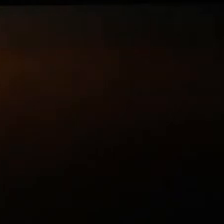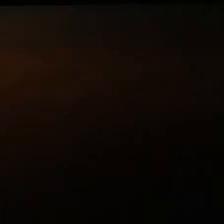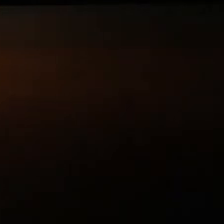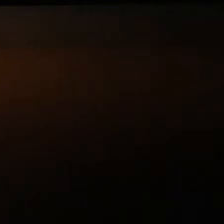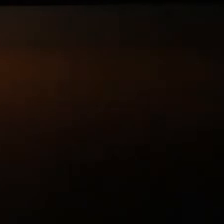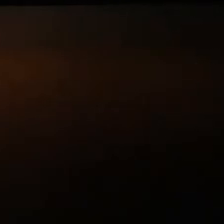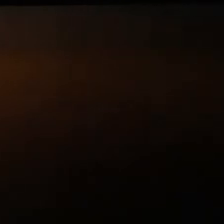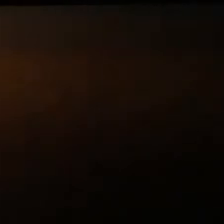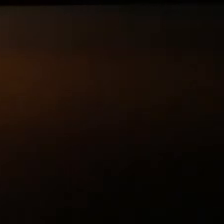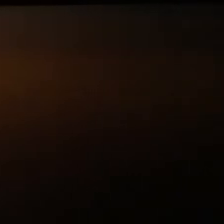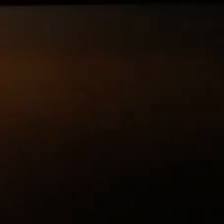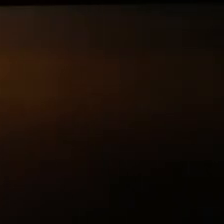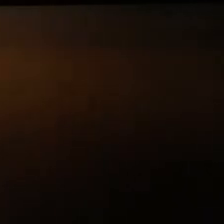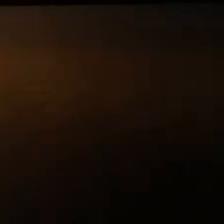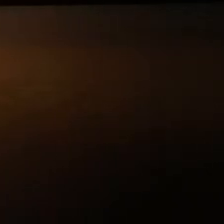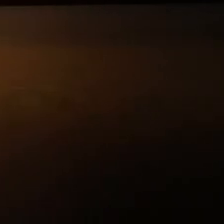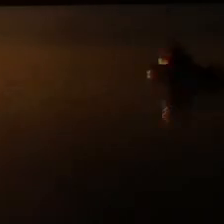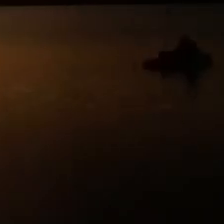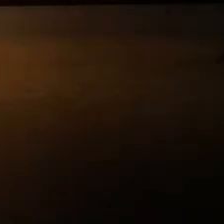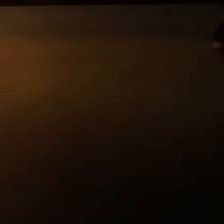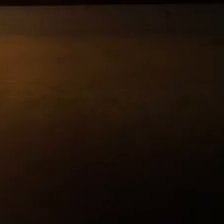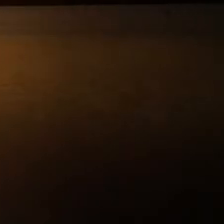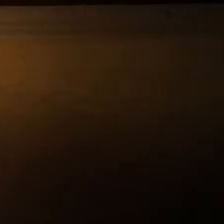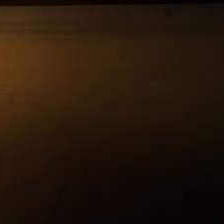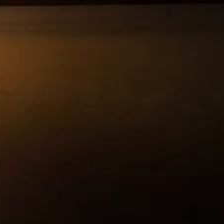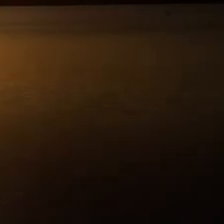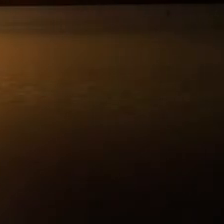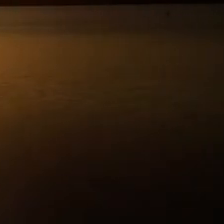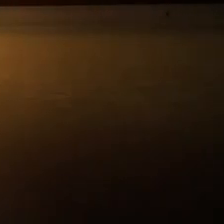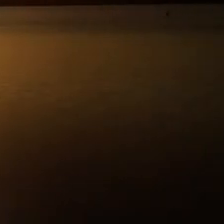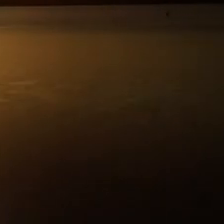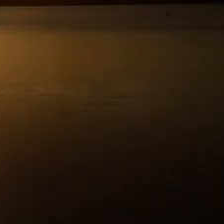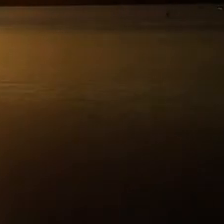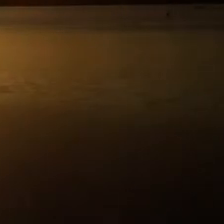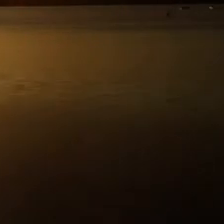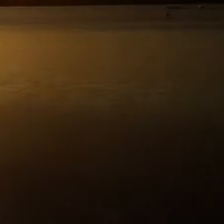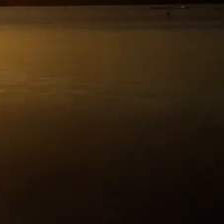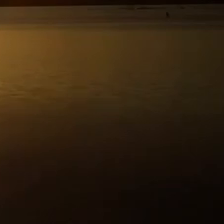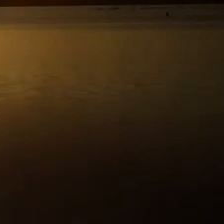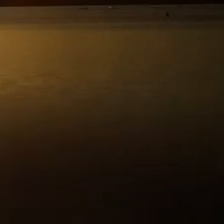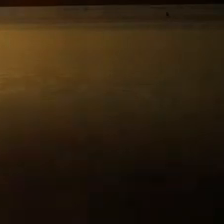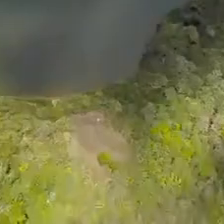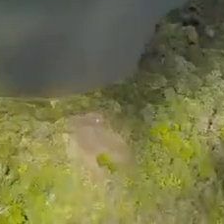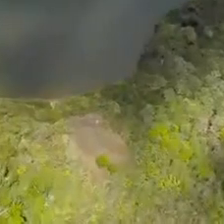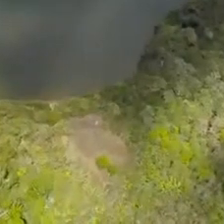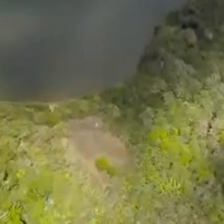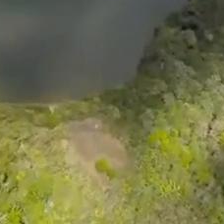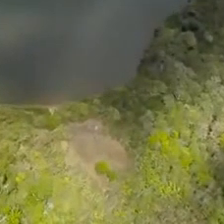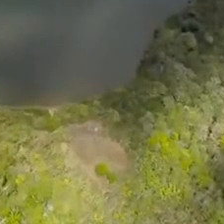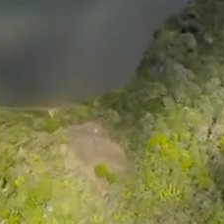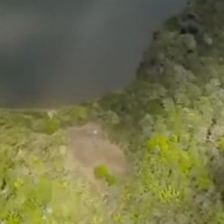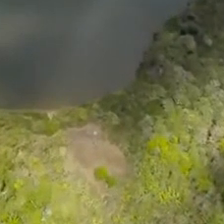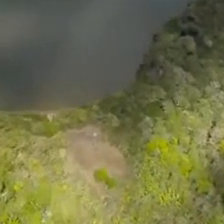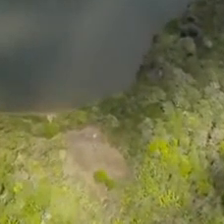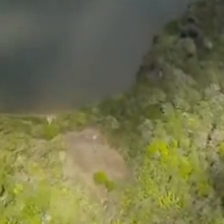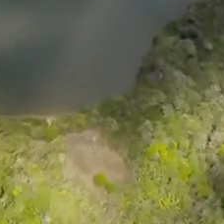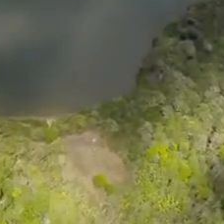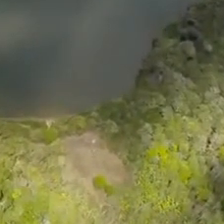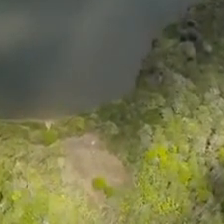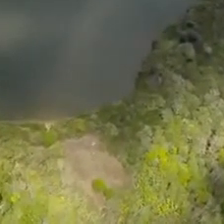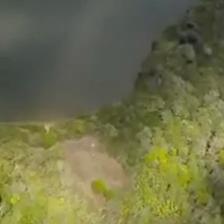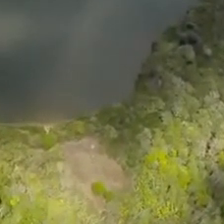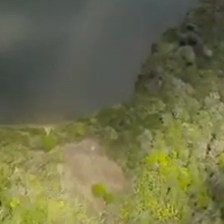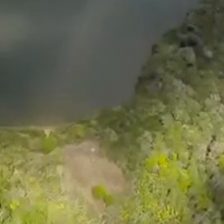ó liberdade, desafia o nosso peito à própria morte. Ó pátria amada,